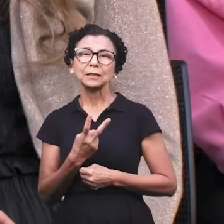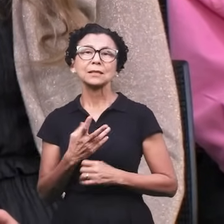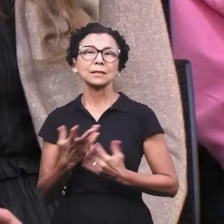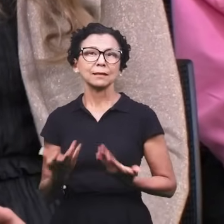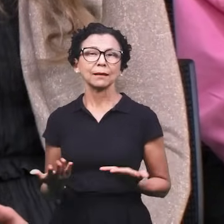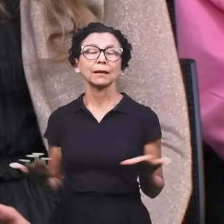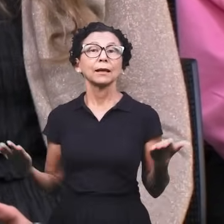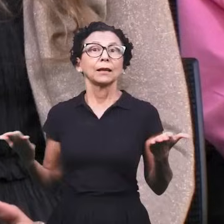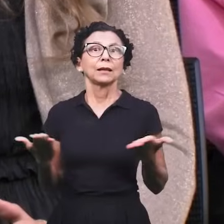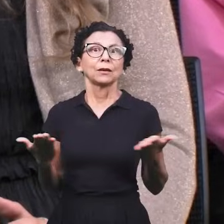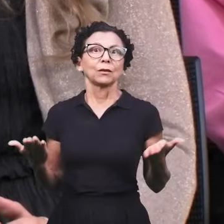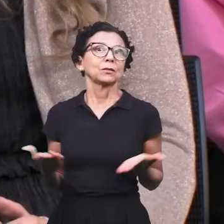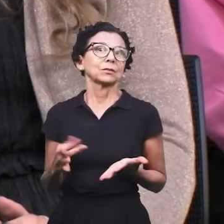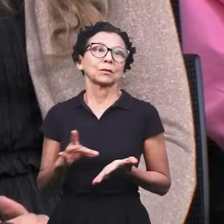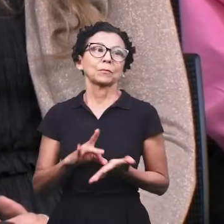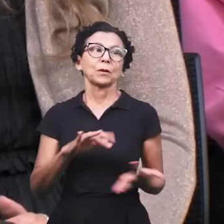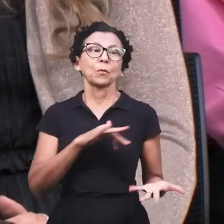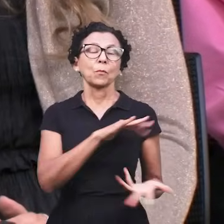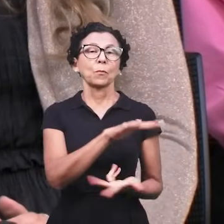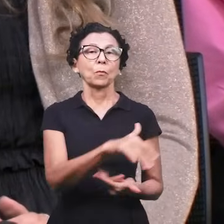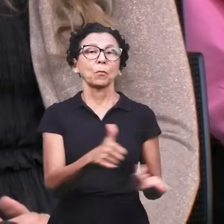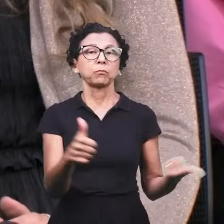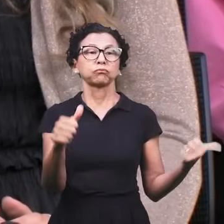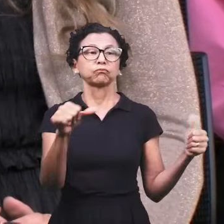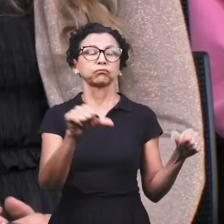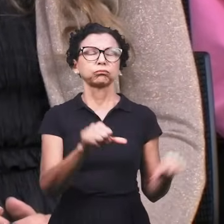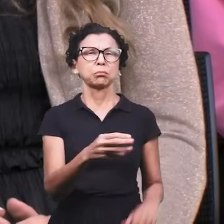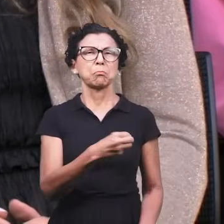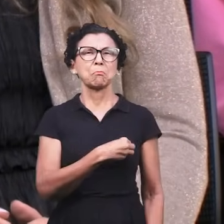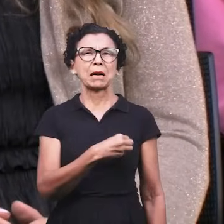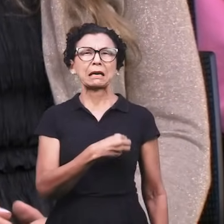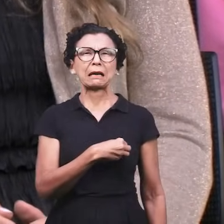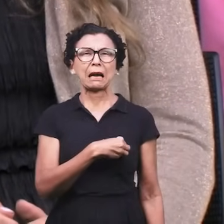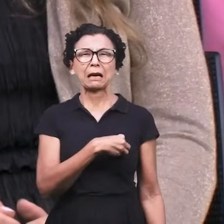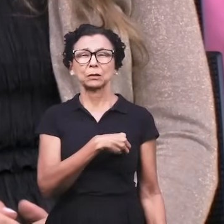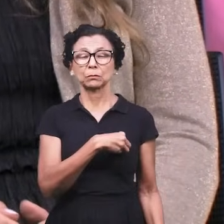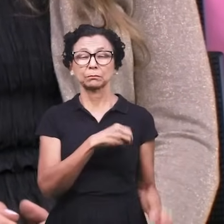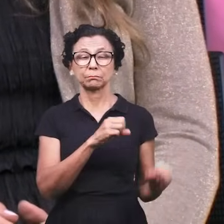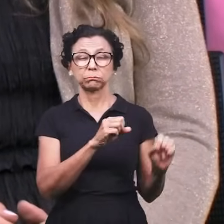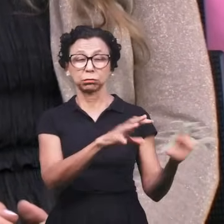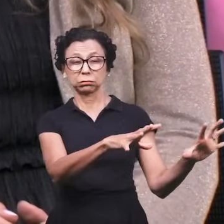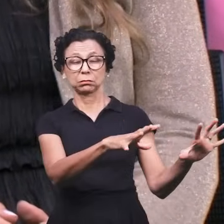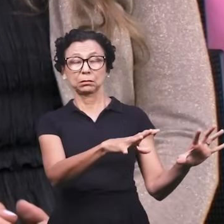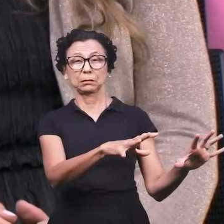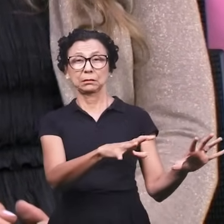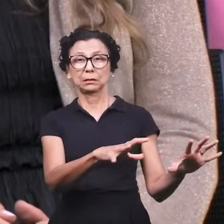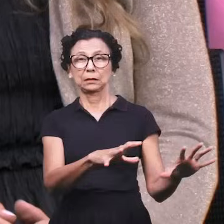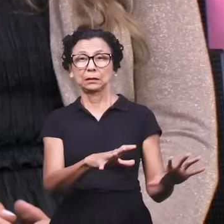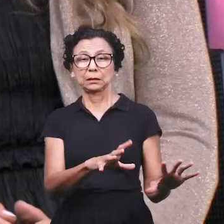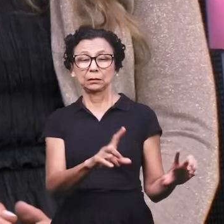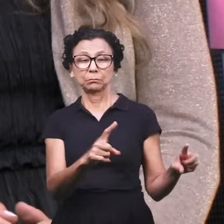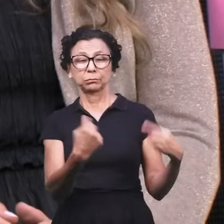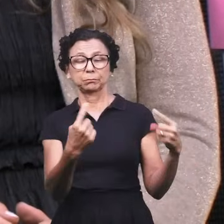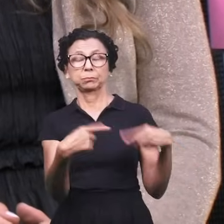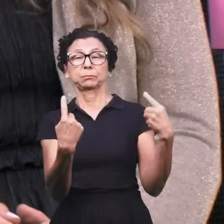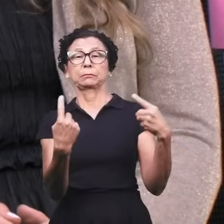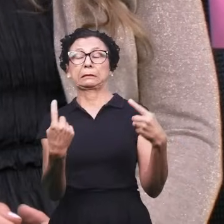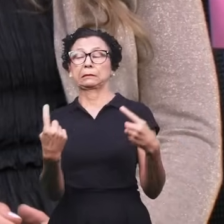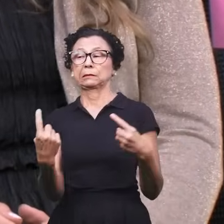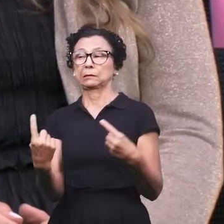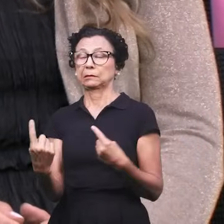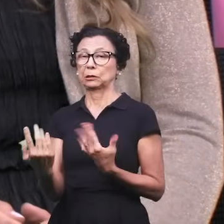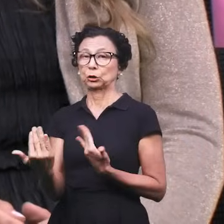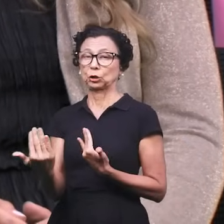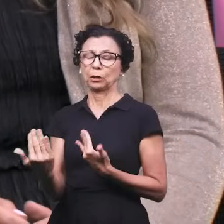nos dias de hoje, em que o mundo vai de mal a pior, o pecado se tornou normal, essas batalhas com a mente, elas se intensificam, e nós, como jovens,